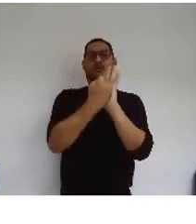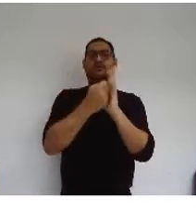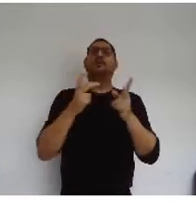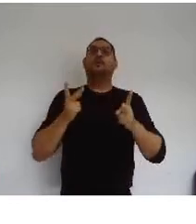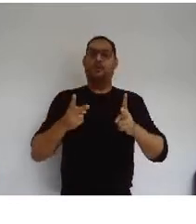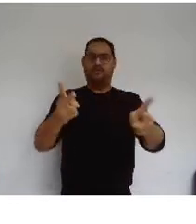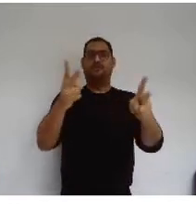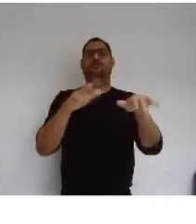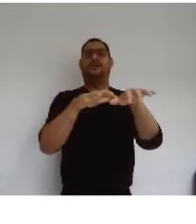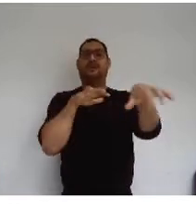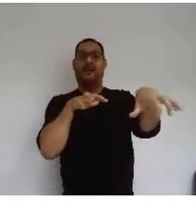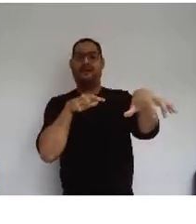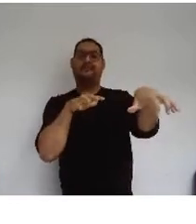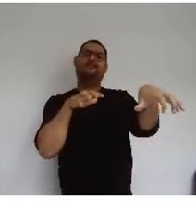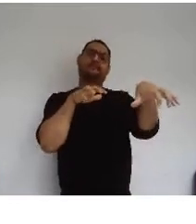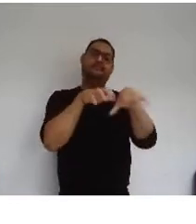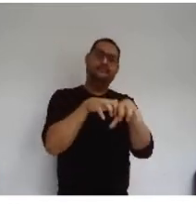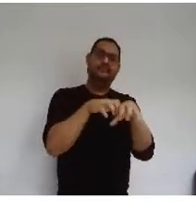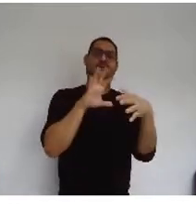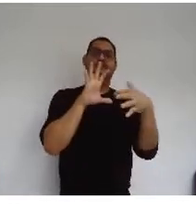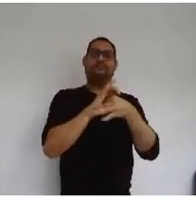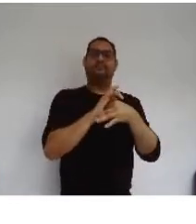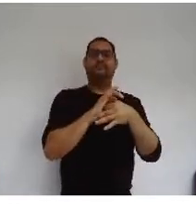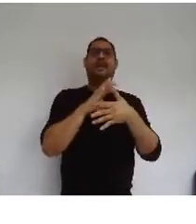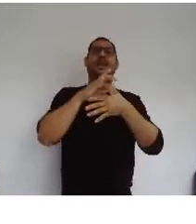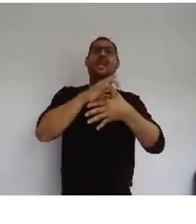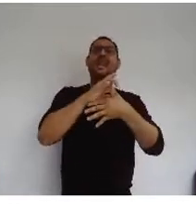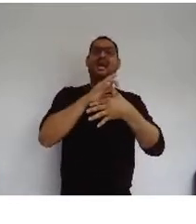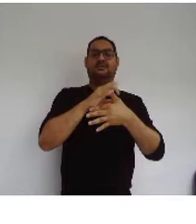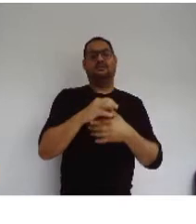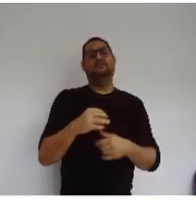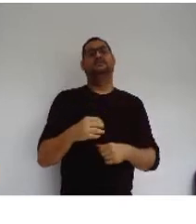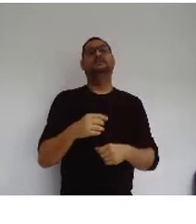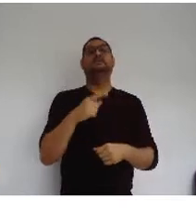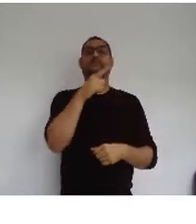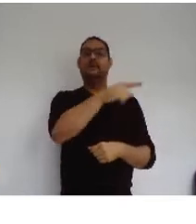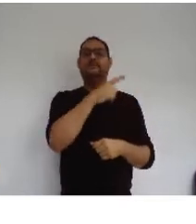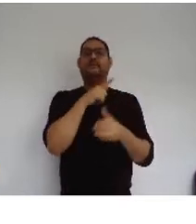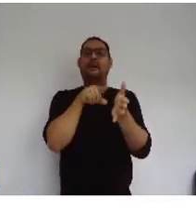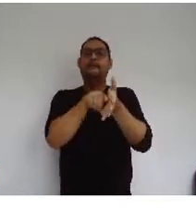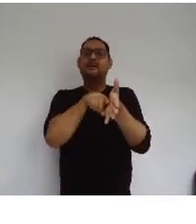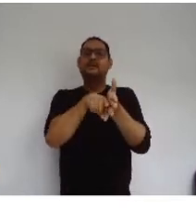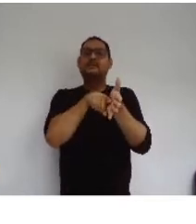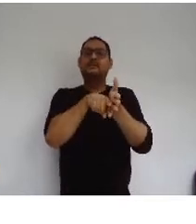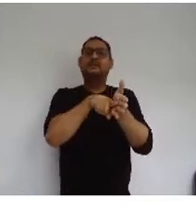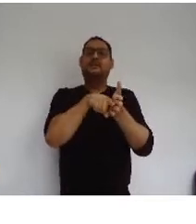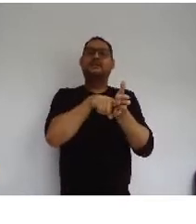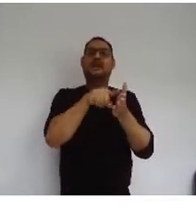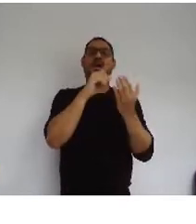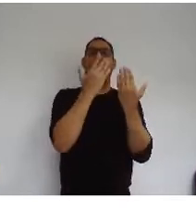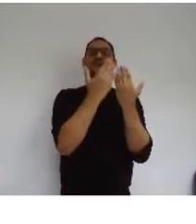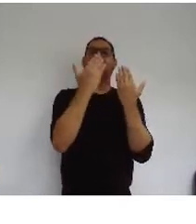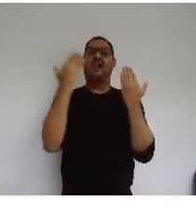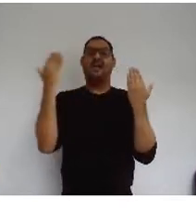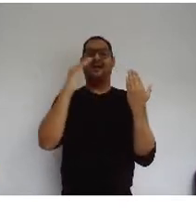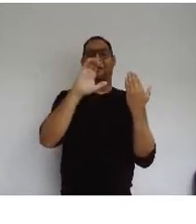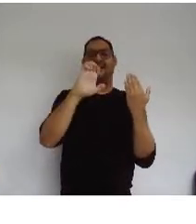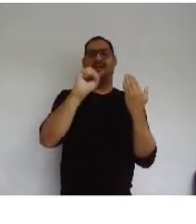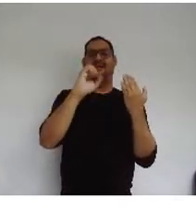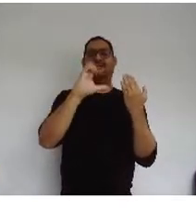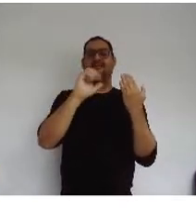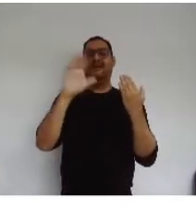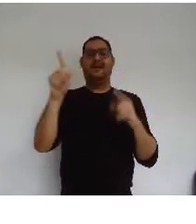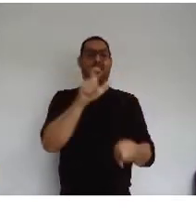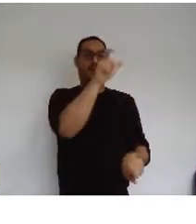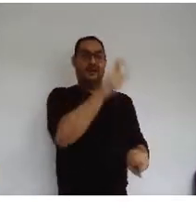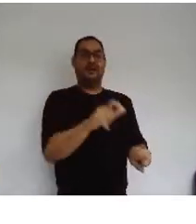offline. Aqui, esse procedimento escalar é levado a efeito quando, na entrevista, João narra como sua procura